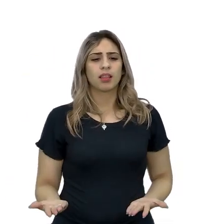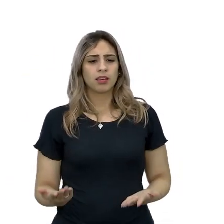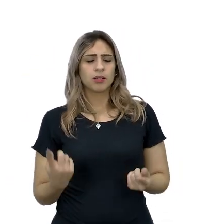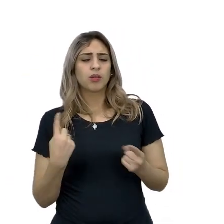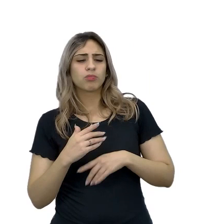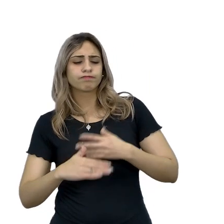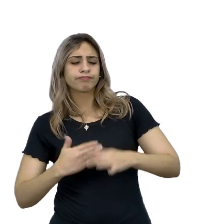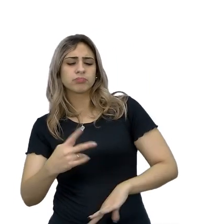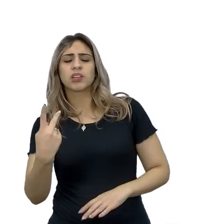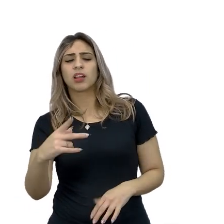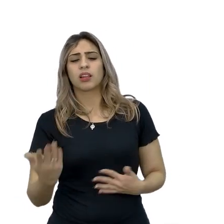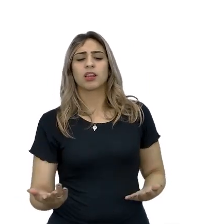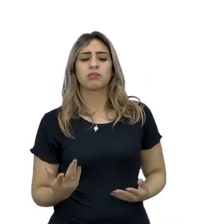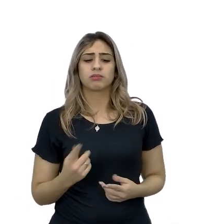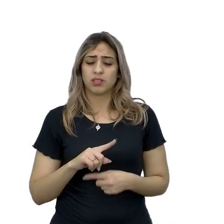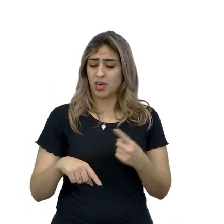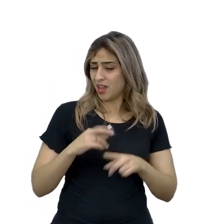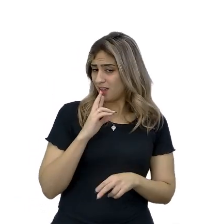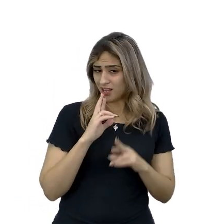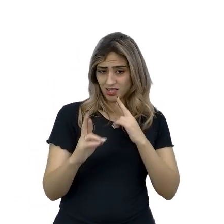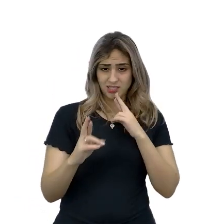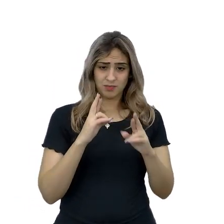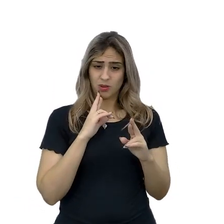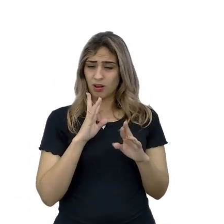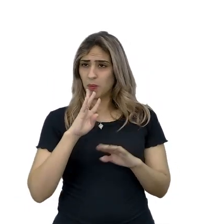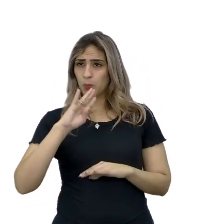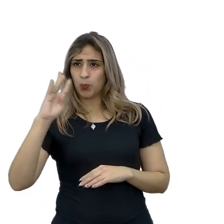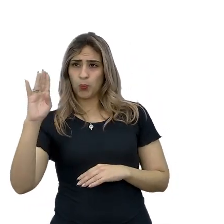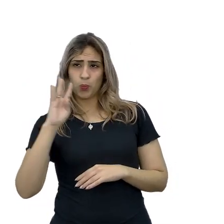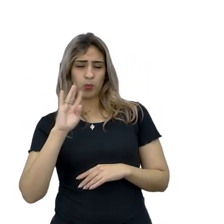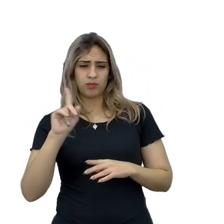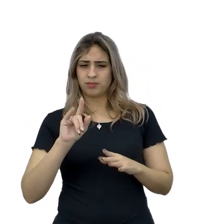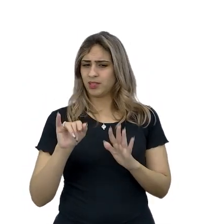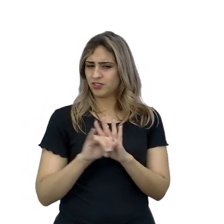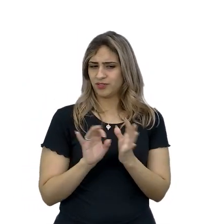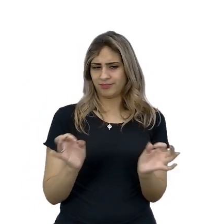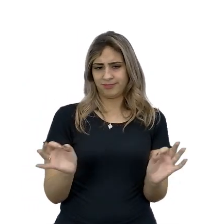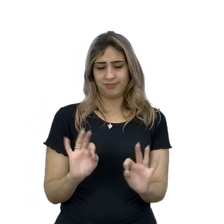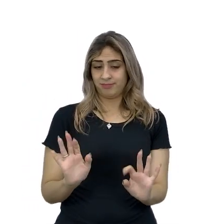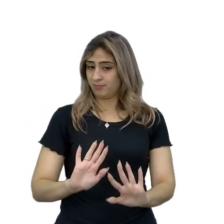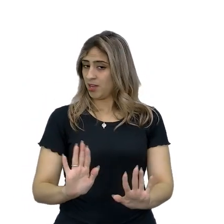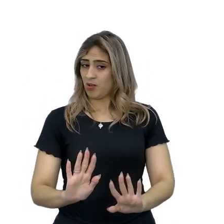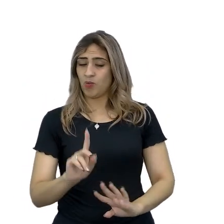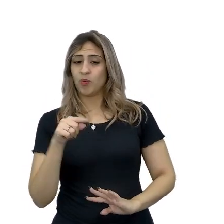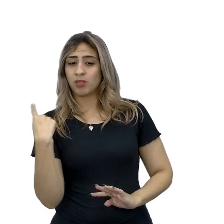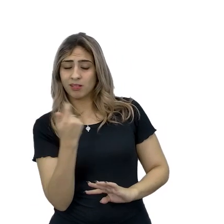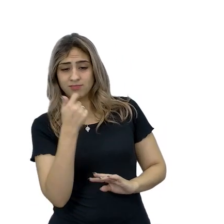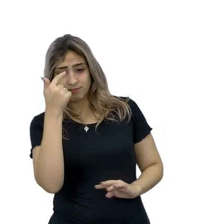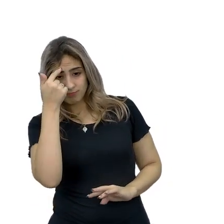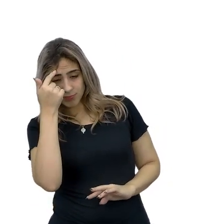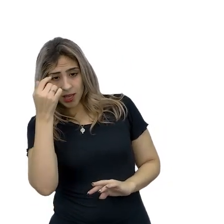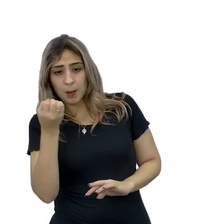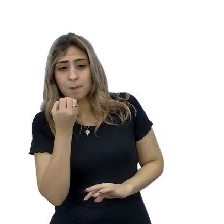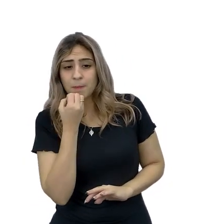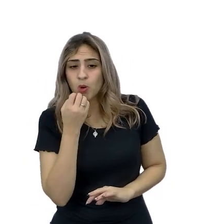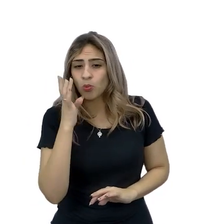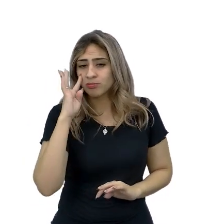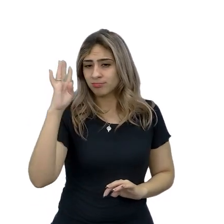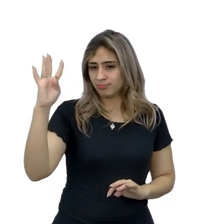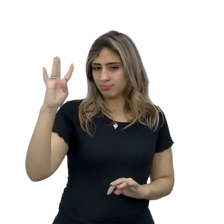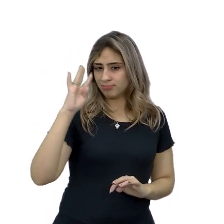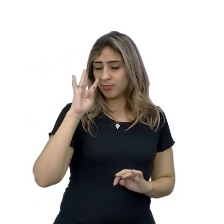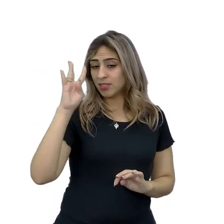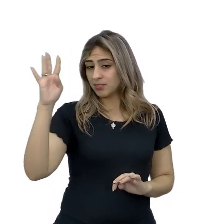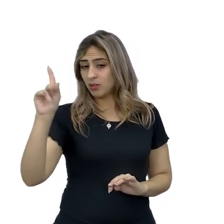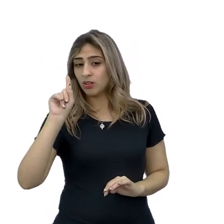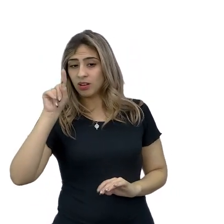O papel dos distratores não são respostas aleatórias que não identificam nada. Então, o que eu tenho que pensar num bom distrator? O